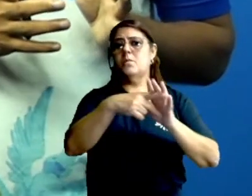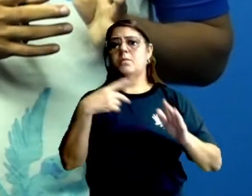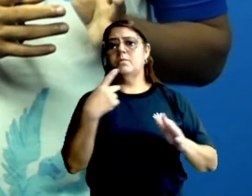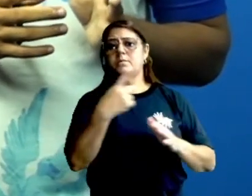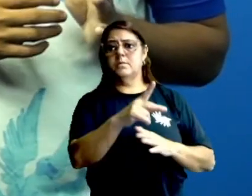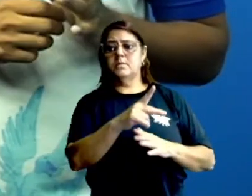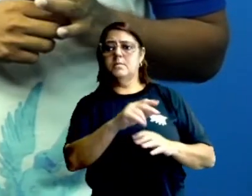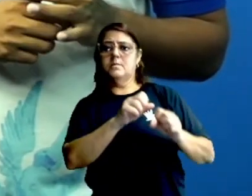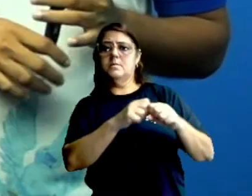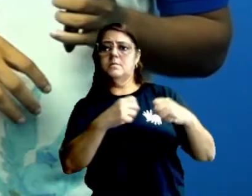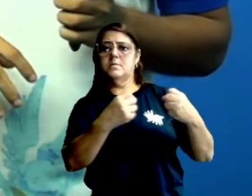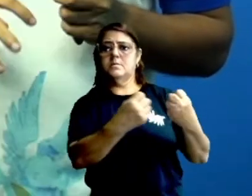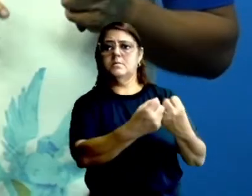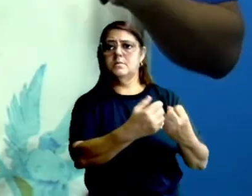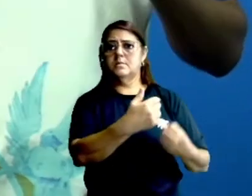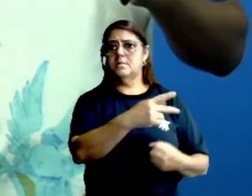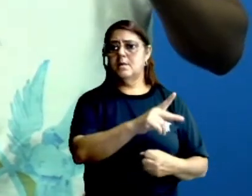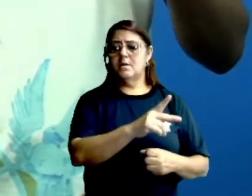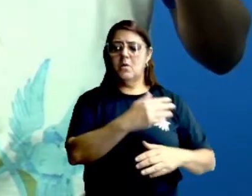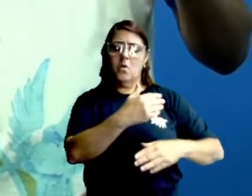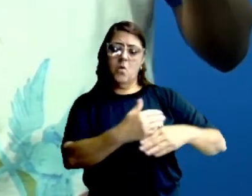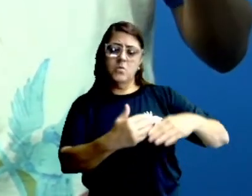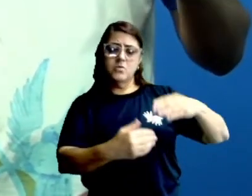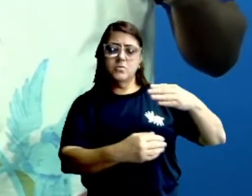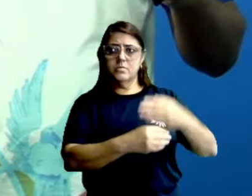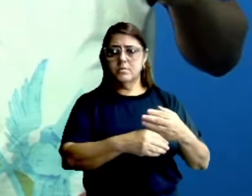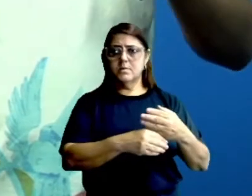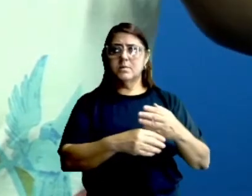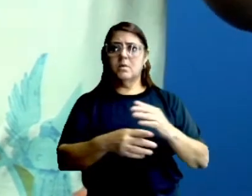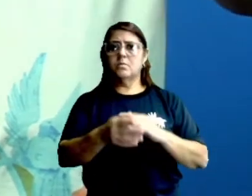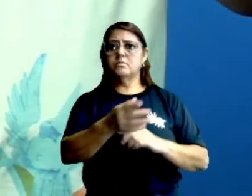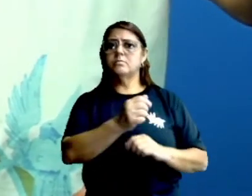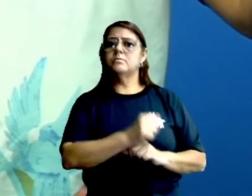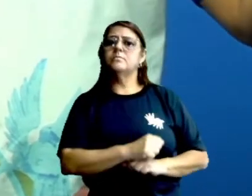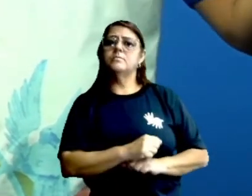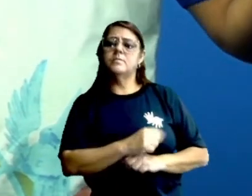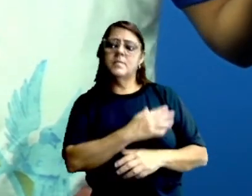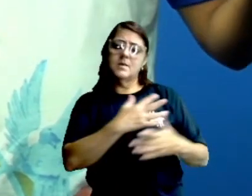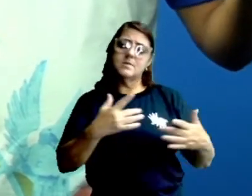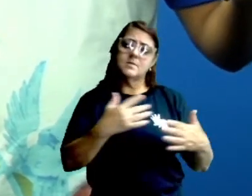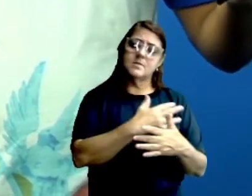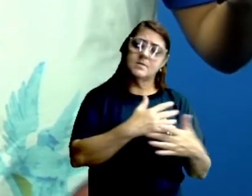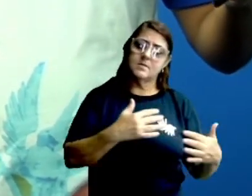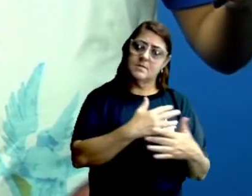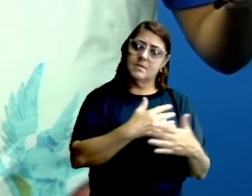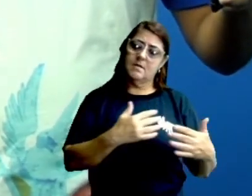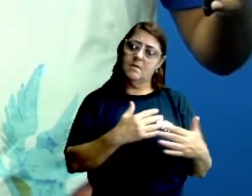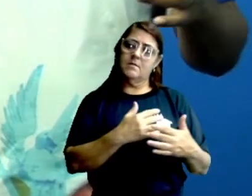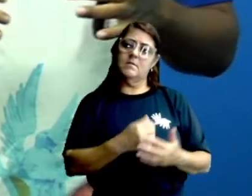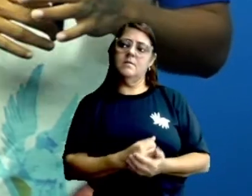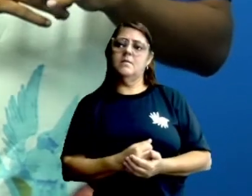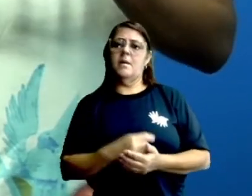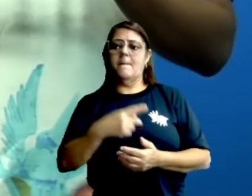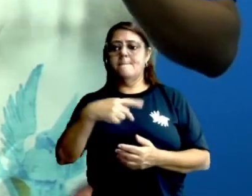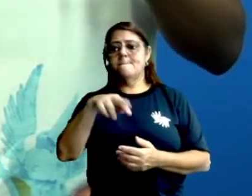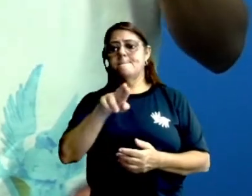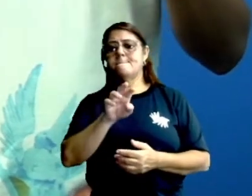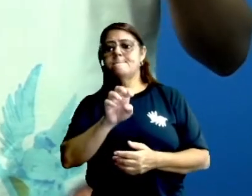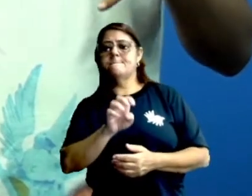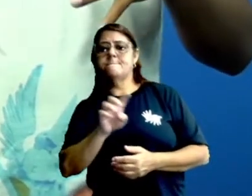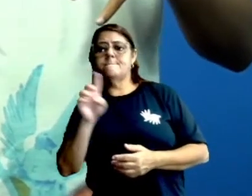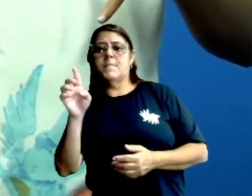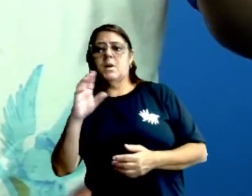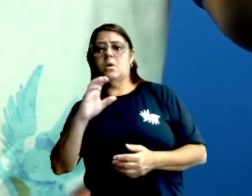dessa urbanização, tá? Então a construção arquitetônica dessas cidades pré-colombianas, eram